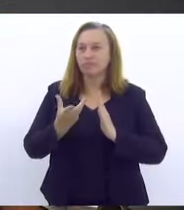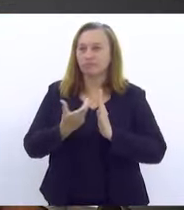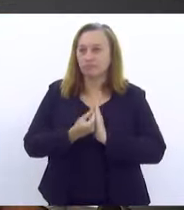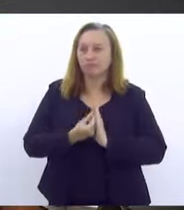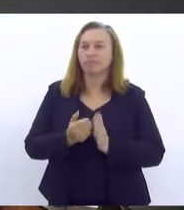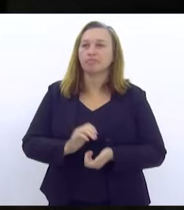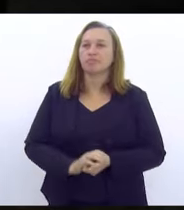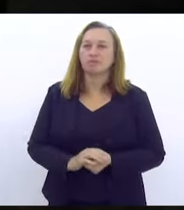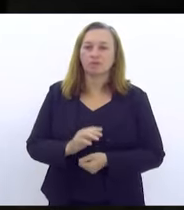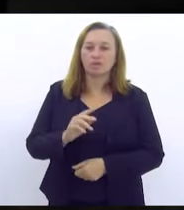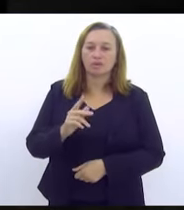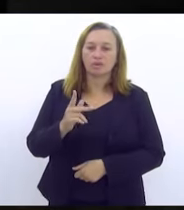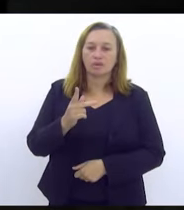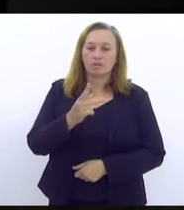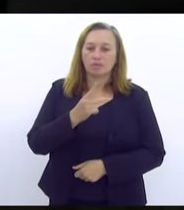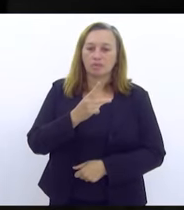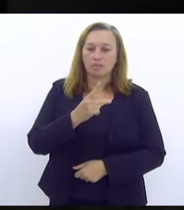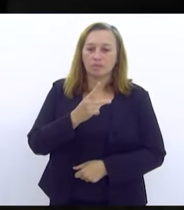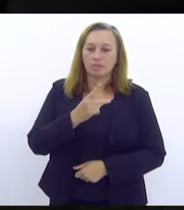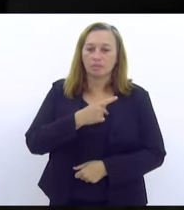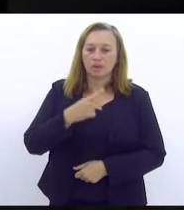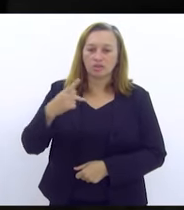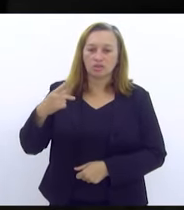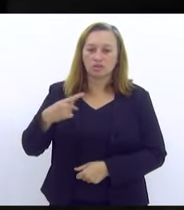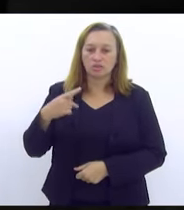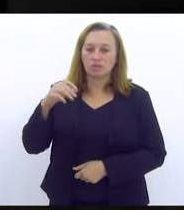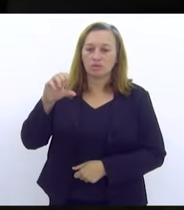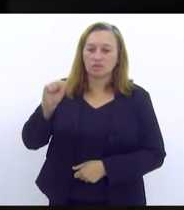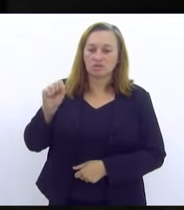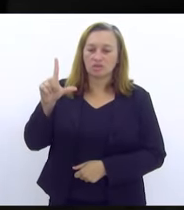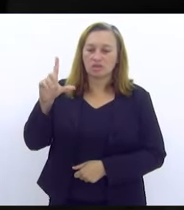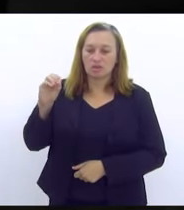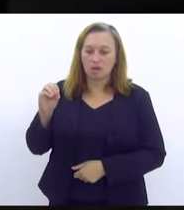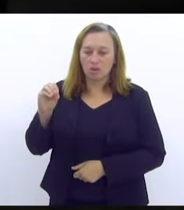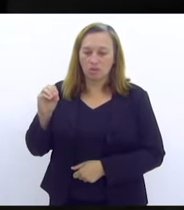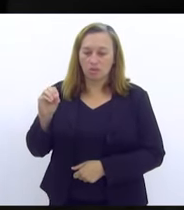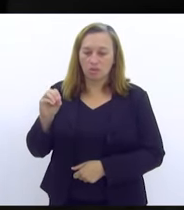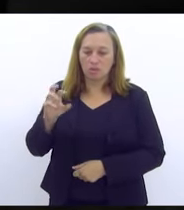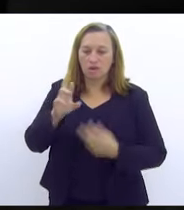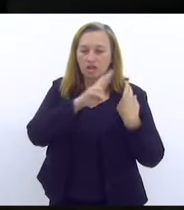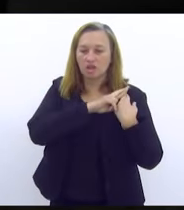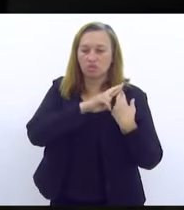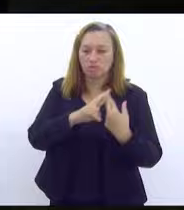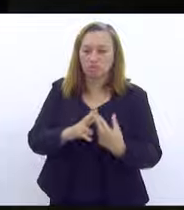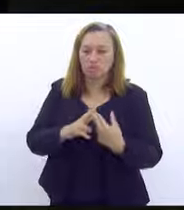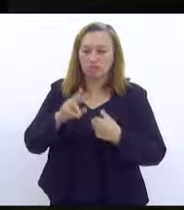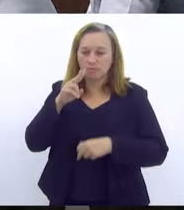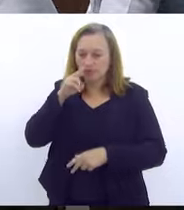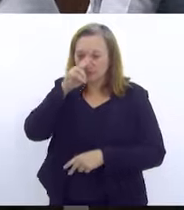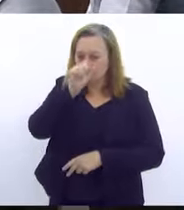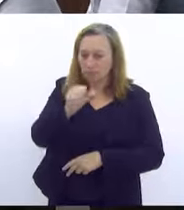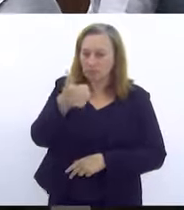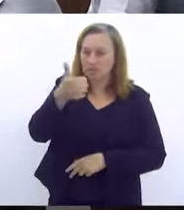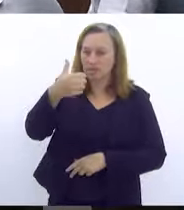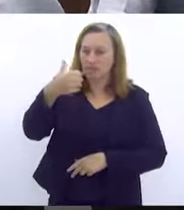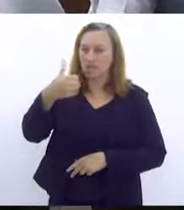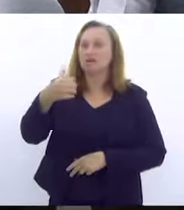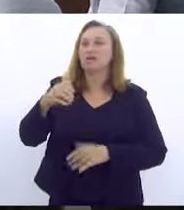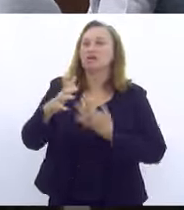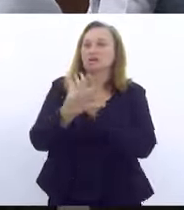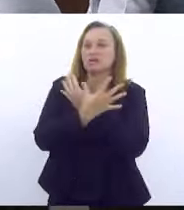O pastor Saulo Silva, responsável pela Força Tim Universal do Reino aqui do Rio de Janeiro.